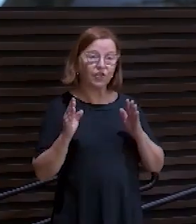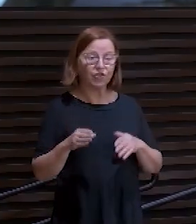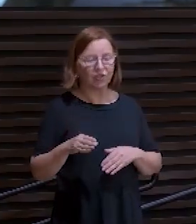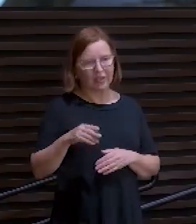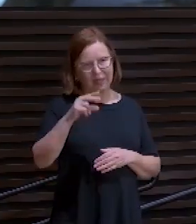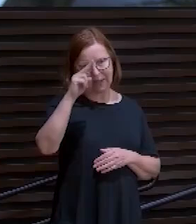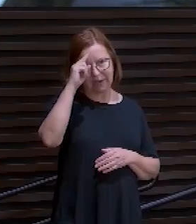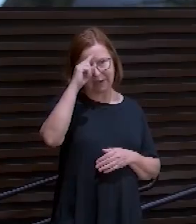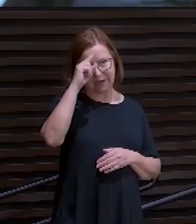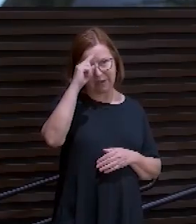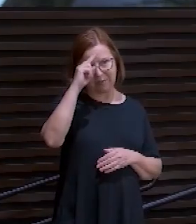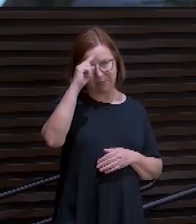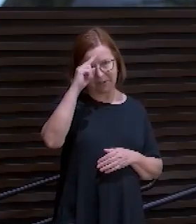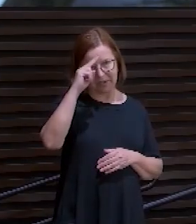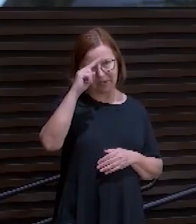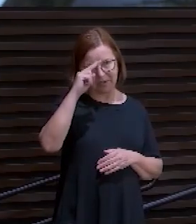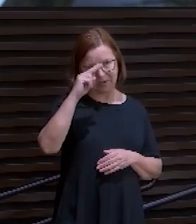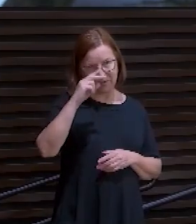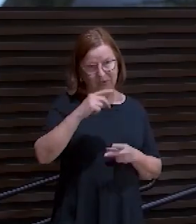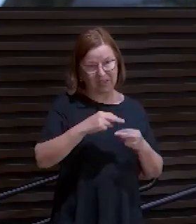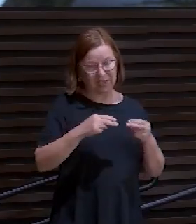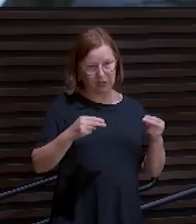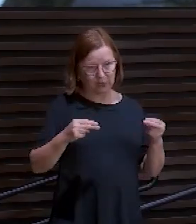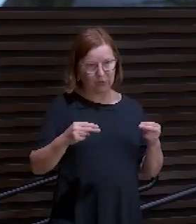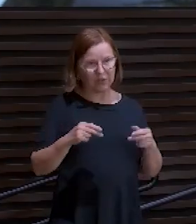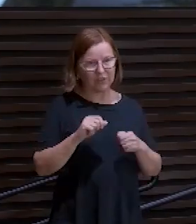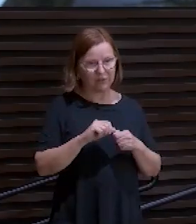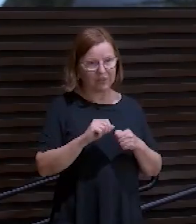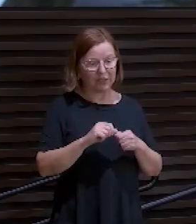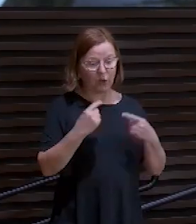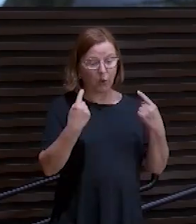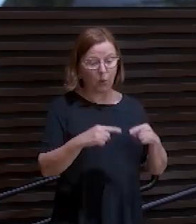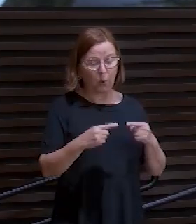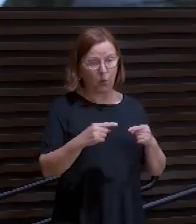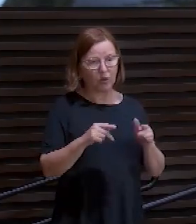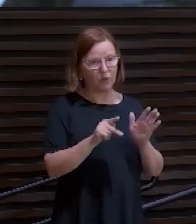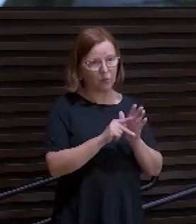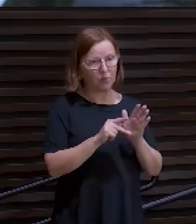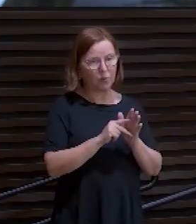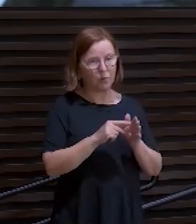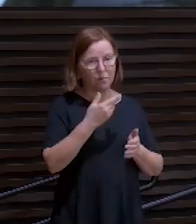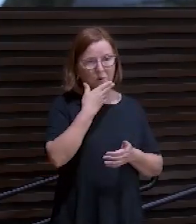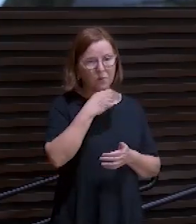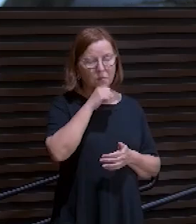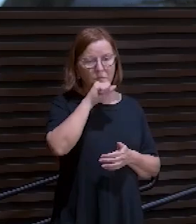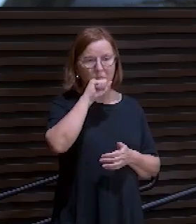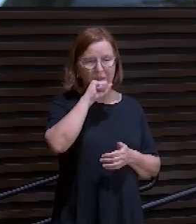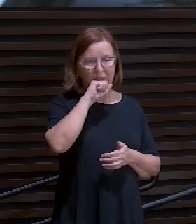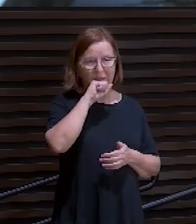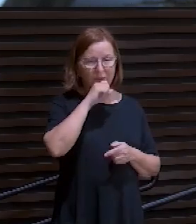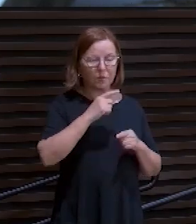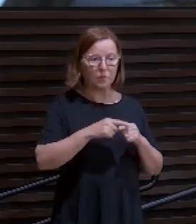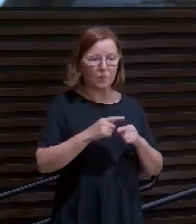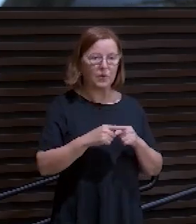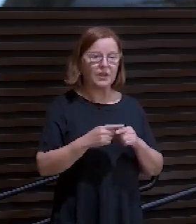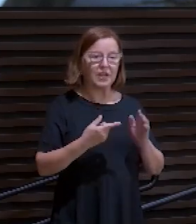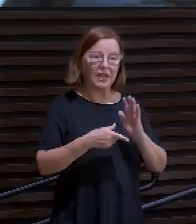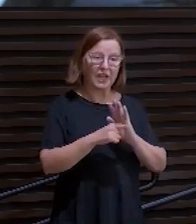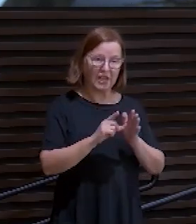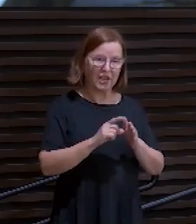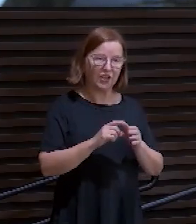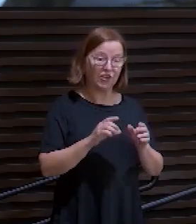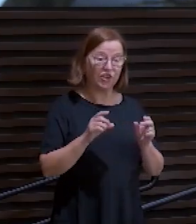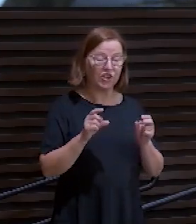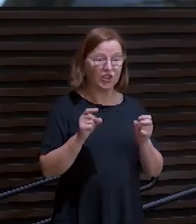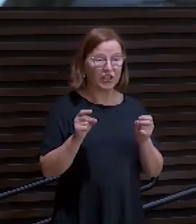feito com o seu pai muitos anos antes. Ao vender José, ao